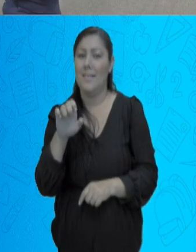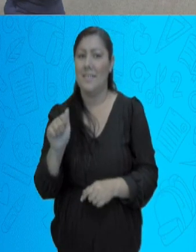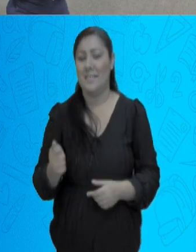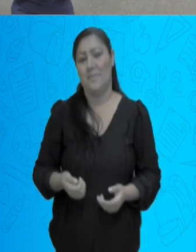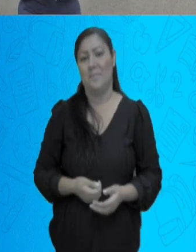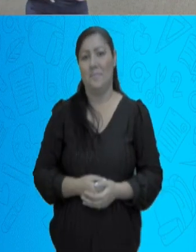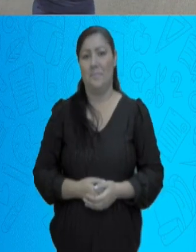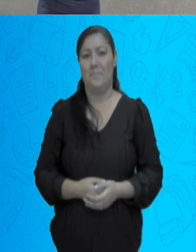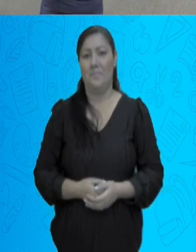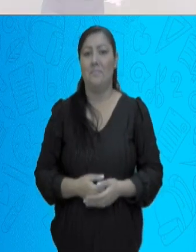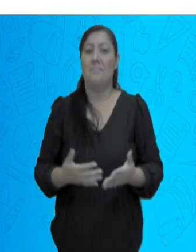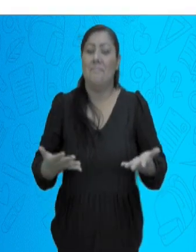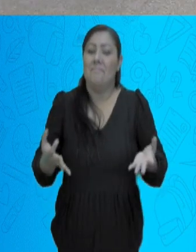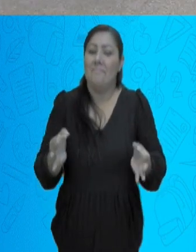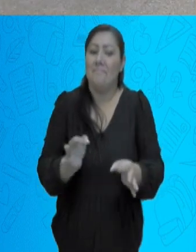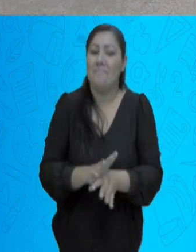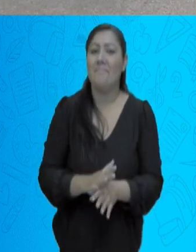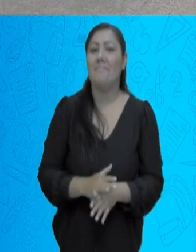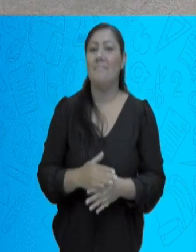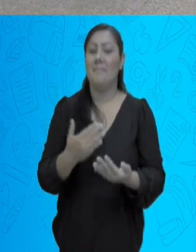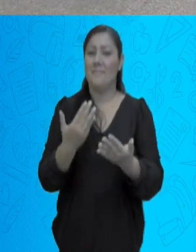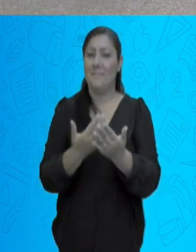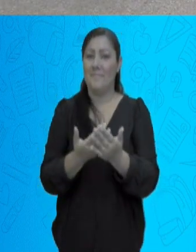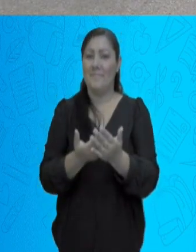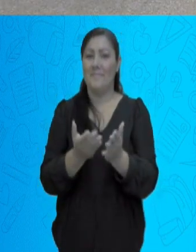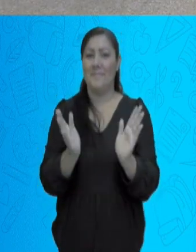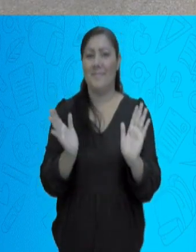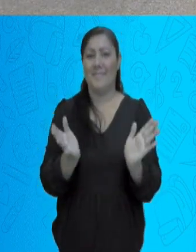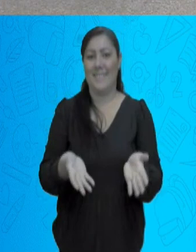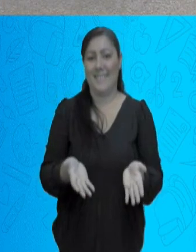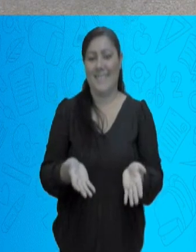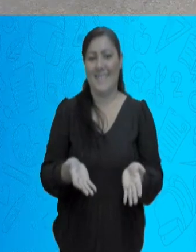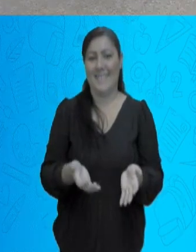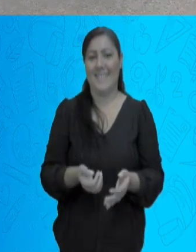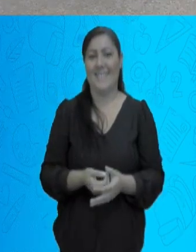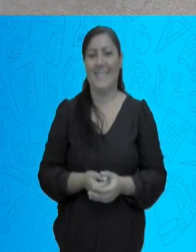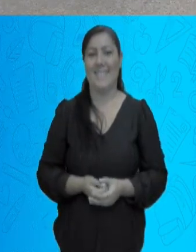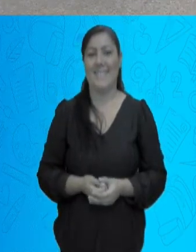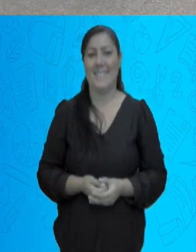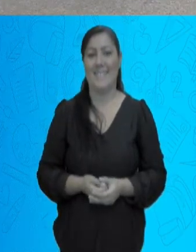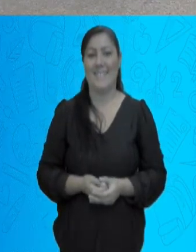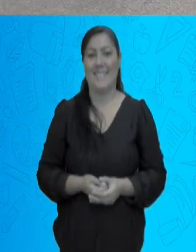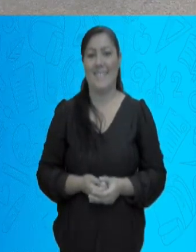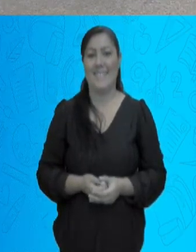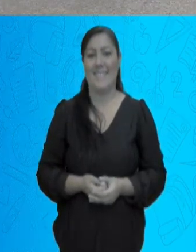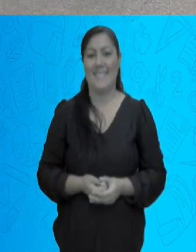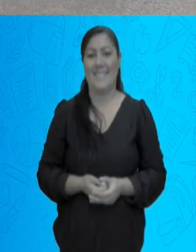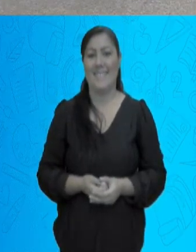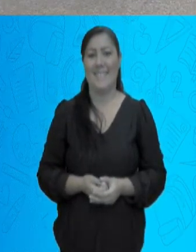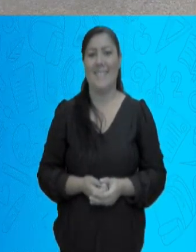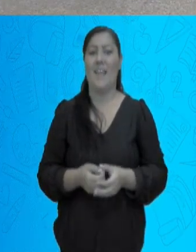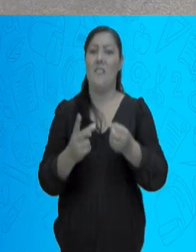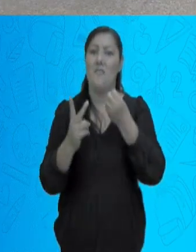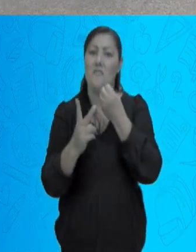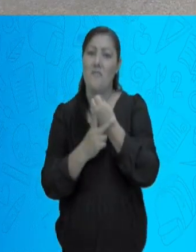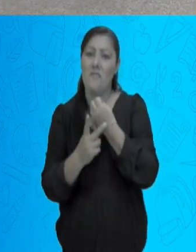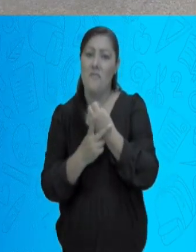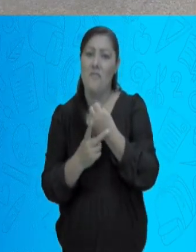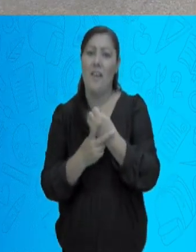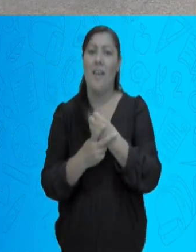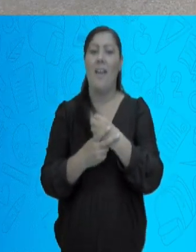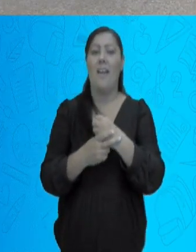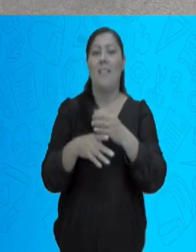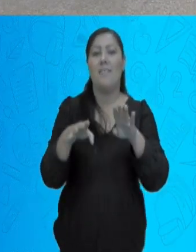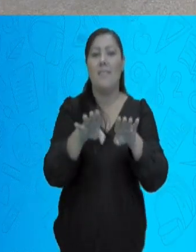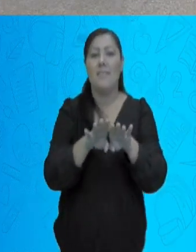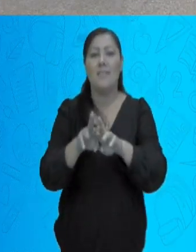Prontinho. Aqui está a nossa aula, aqui está a nossa aula, não é isso mesmo? Verbos irregulares.